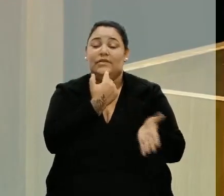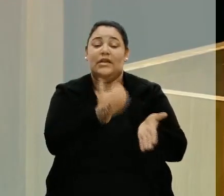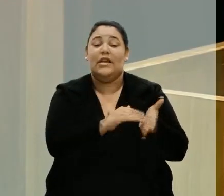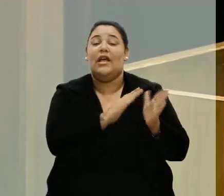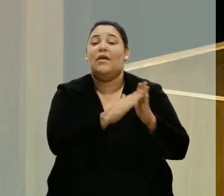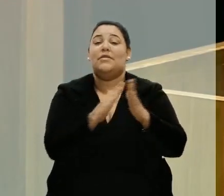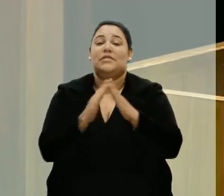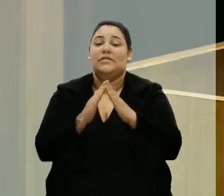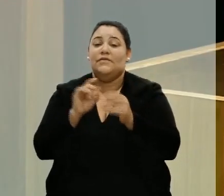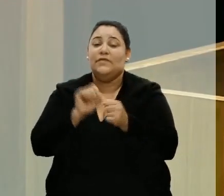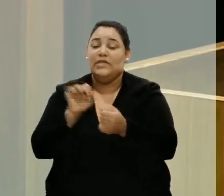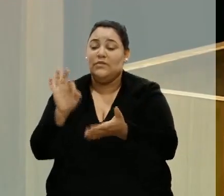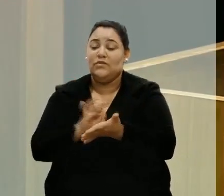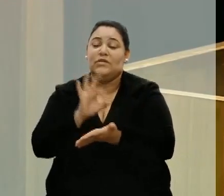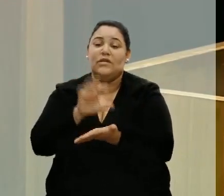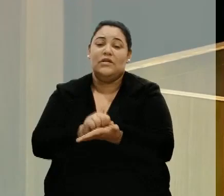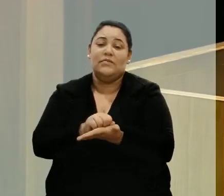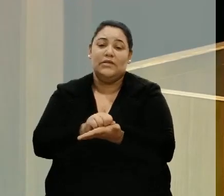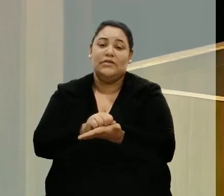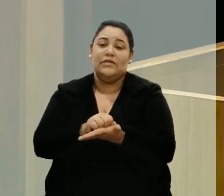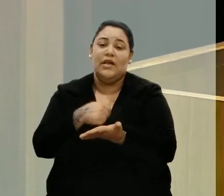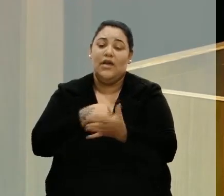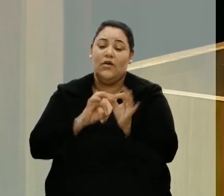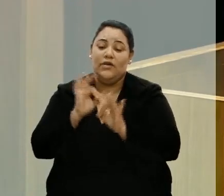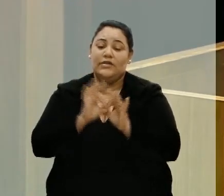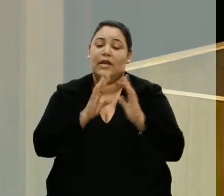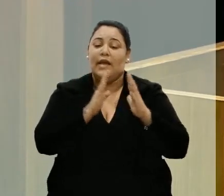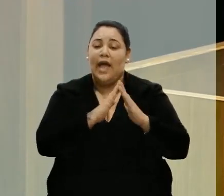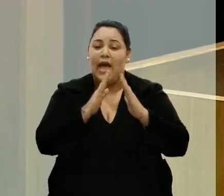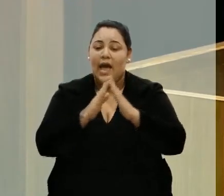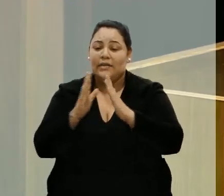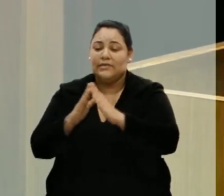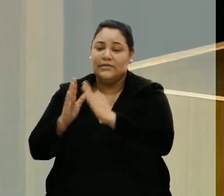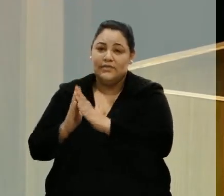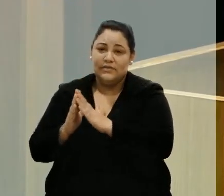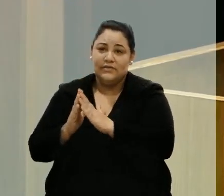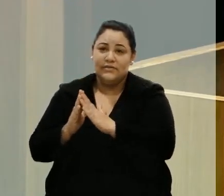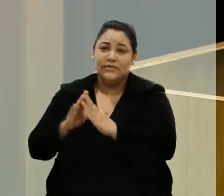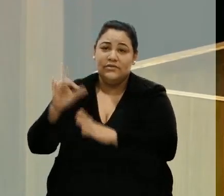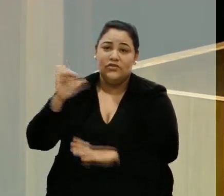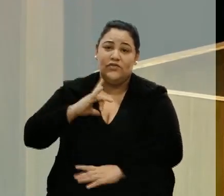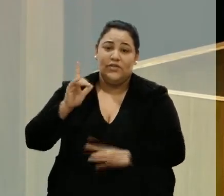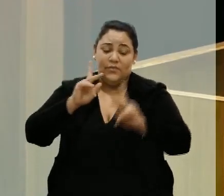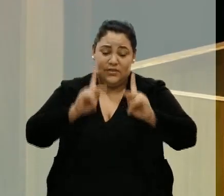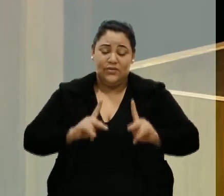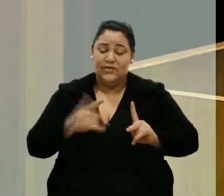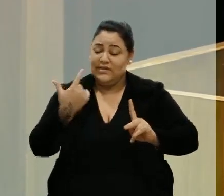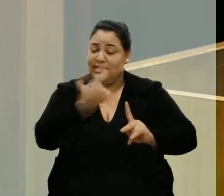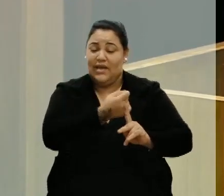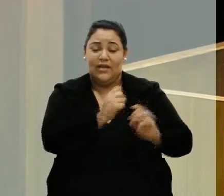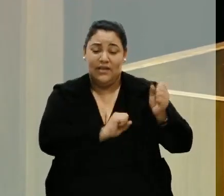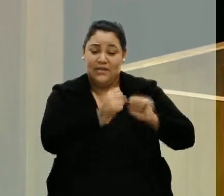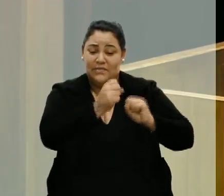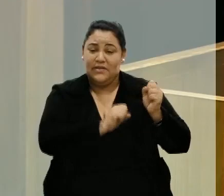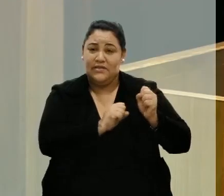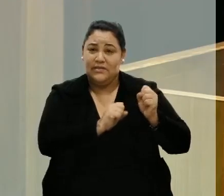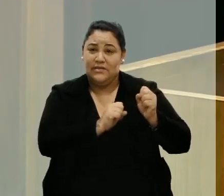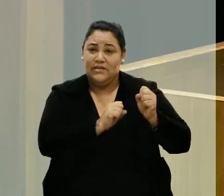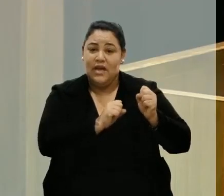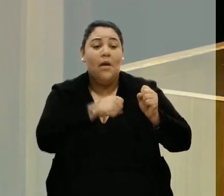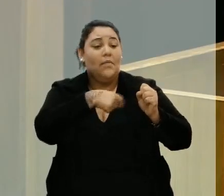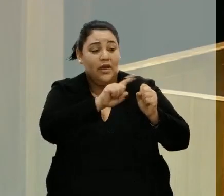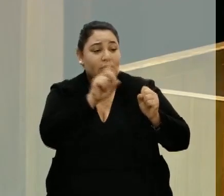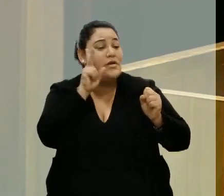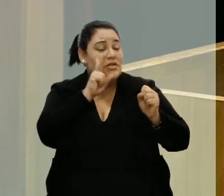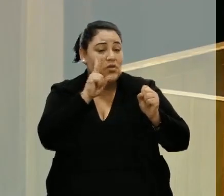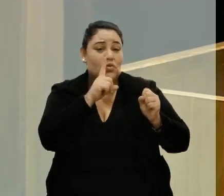feito o cadastro. Eu que organizei, fui casa a casa. Teve pessoas que saíram das empresas para ir lá numa segunda-feira,